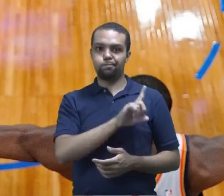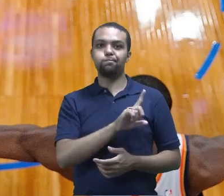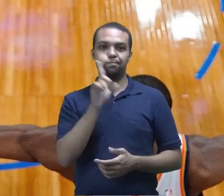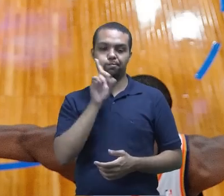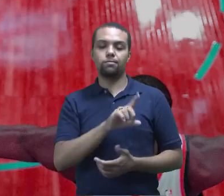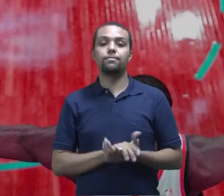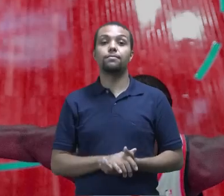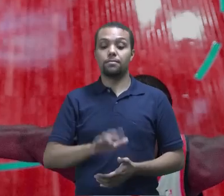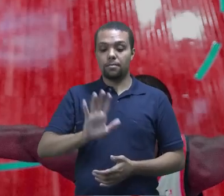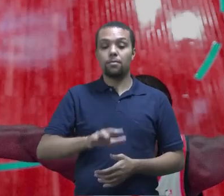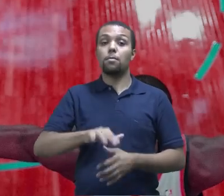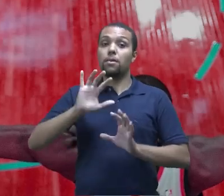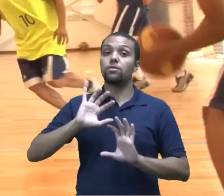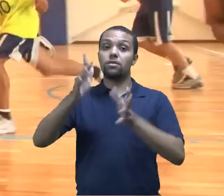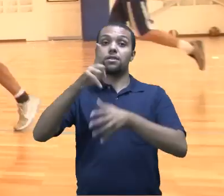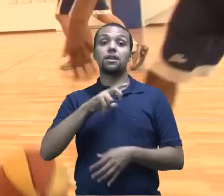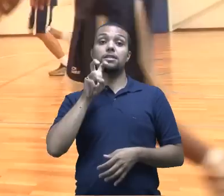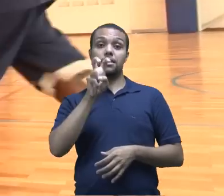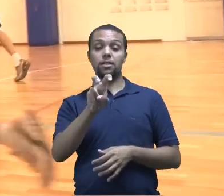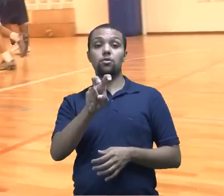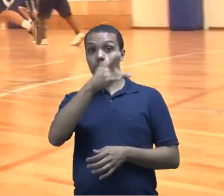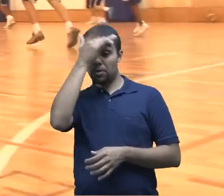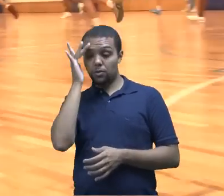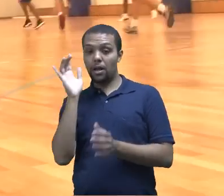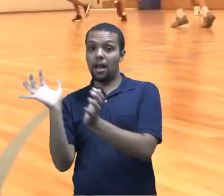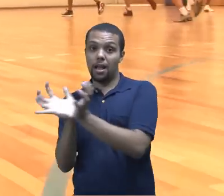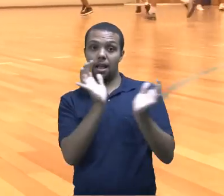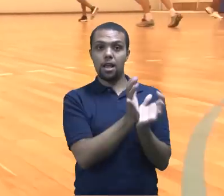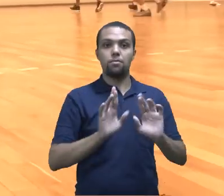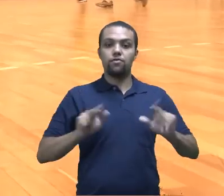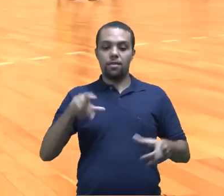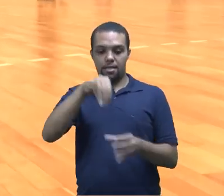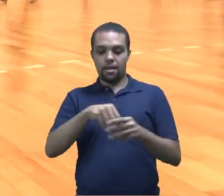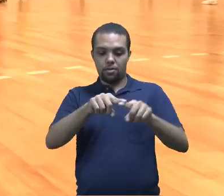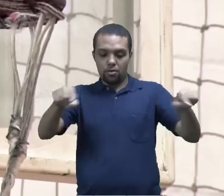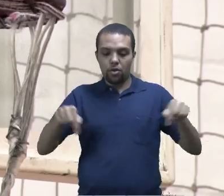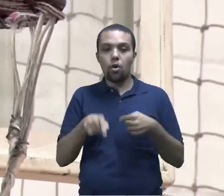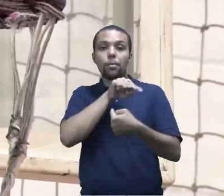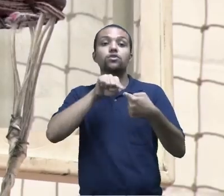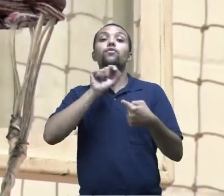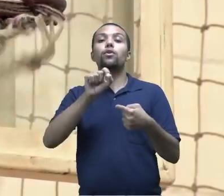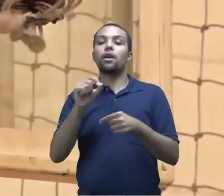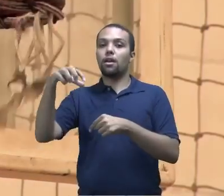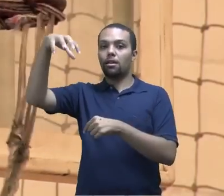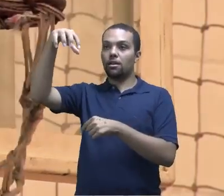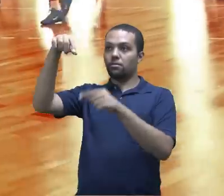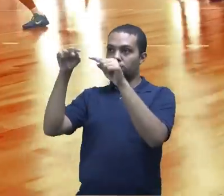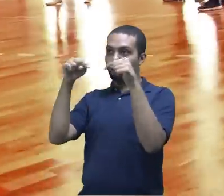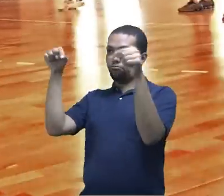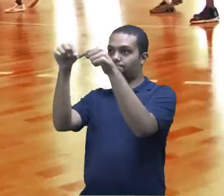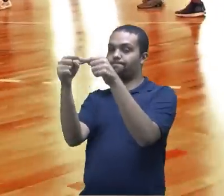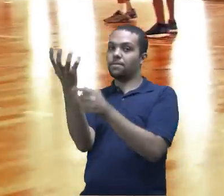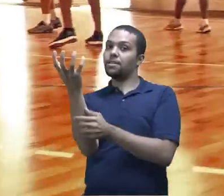nos Estados Unidos. No basquete, são cinco jogadores para cada equipe dentro de quadra. O objetivo? Acertar a cesta.